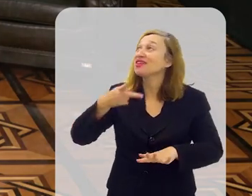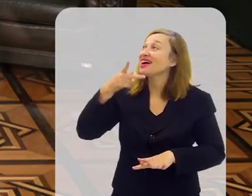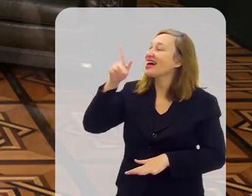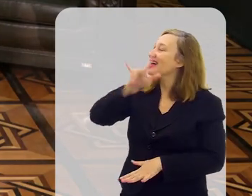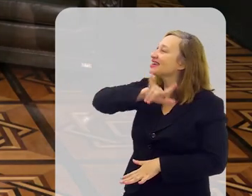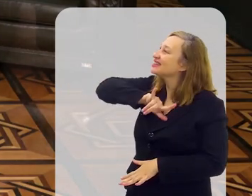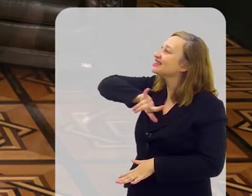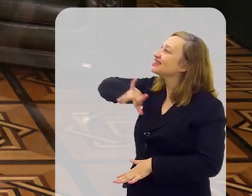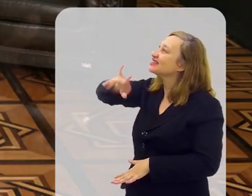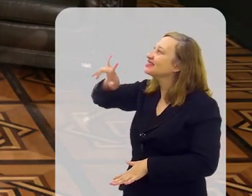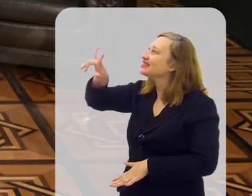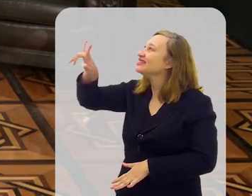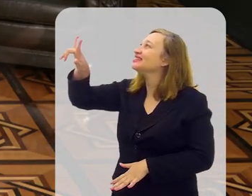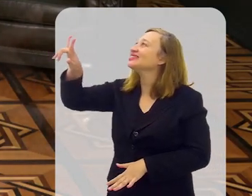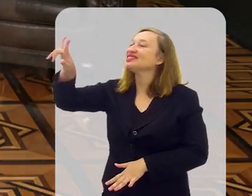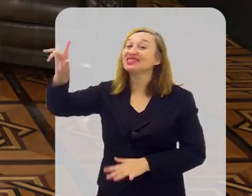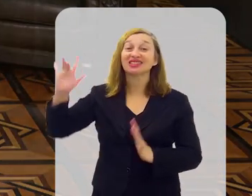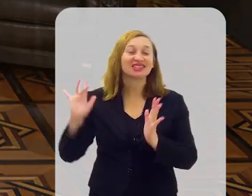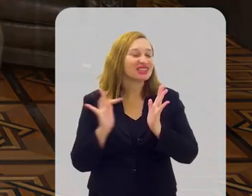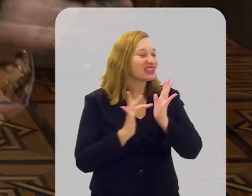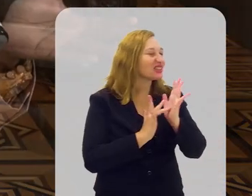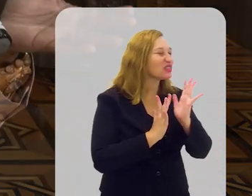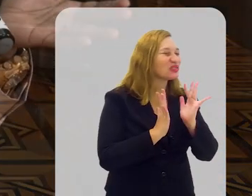pra dizer amo